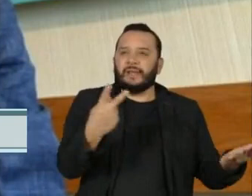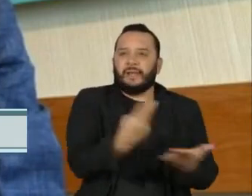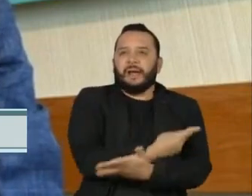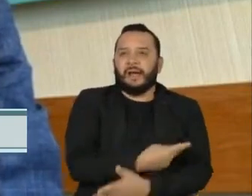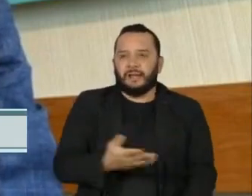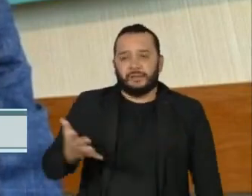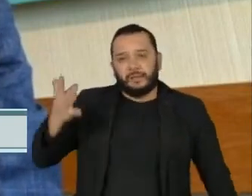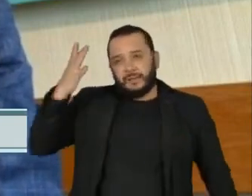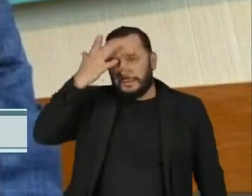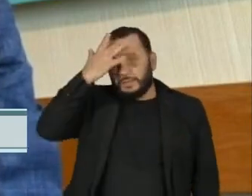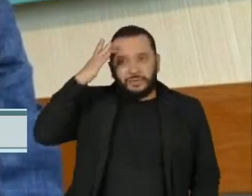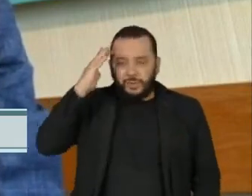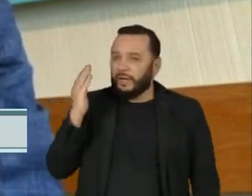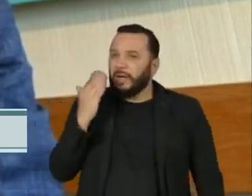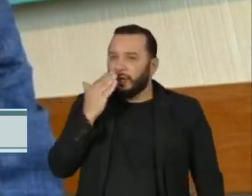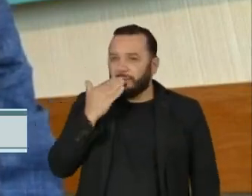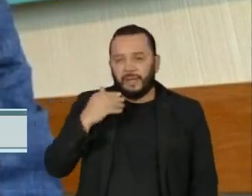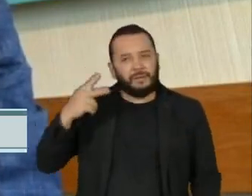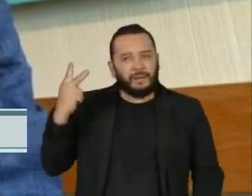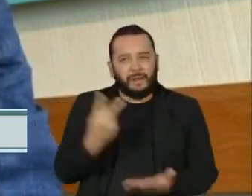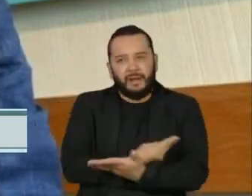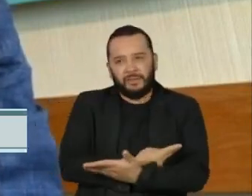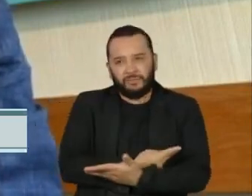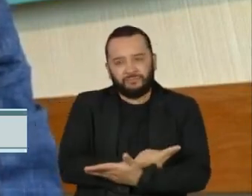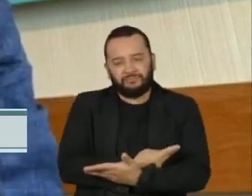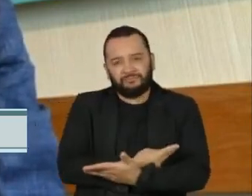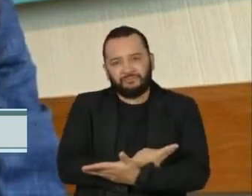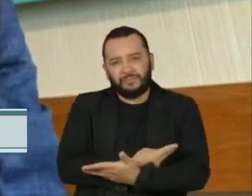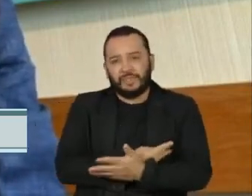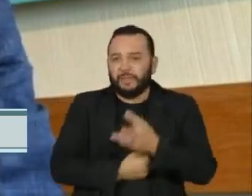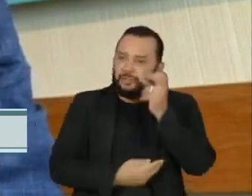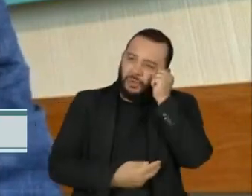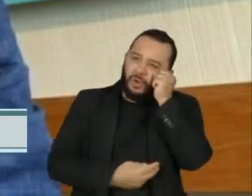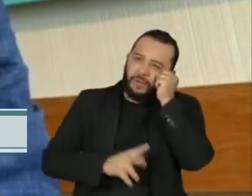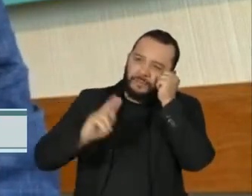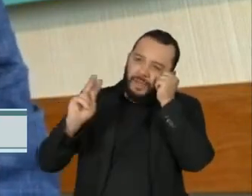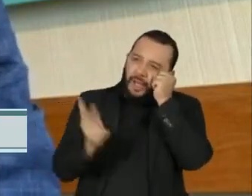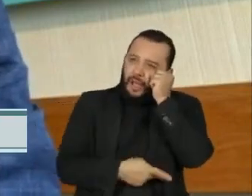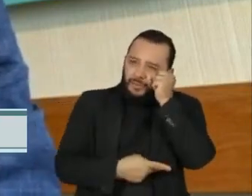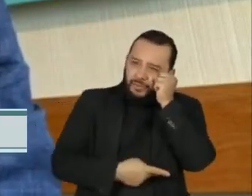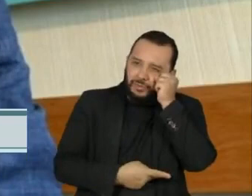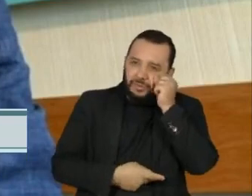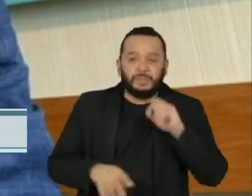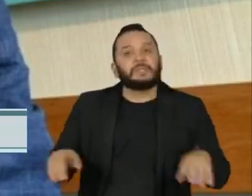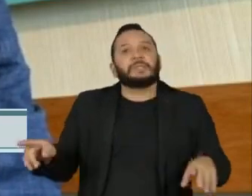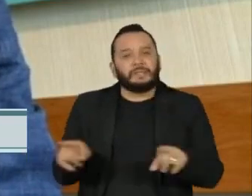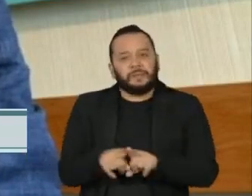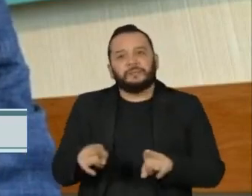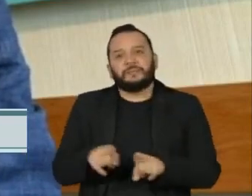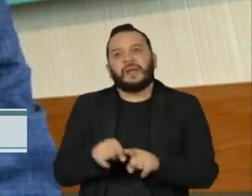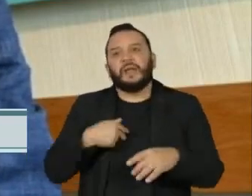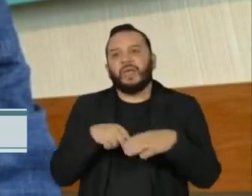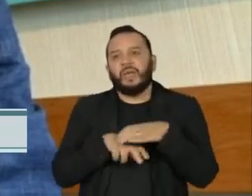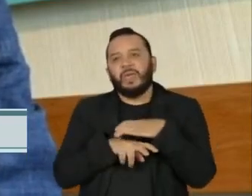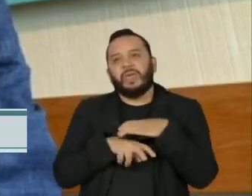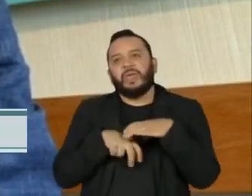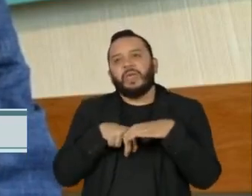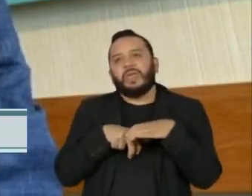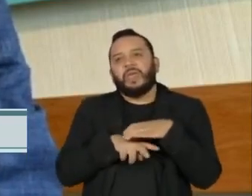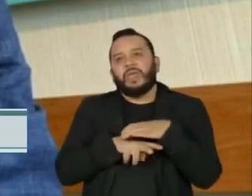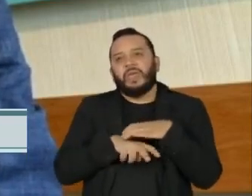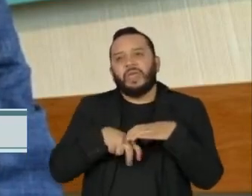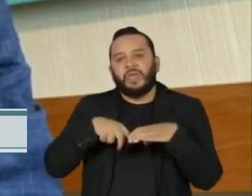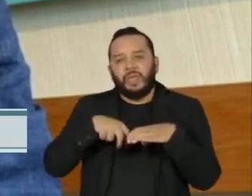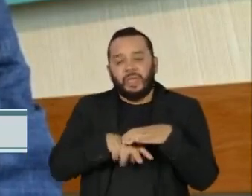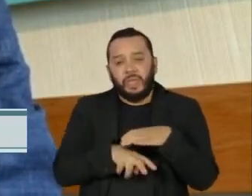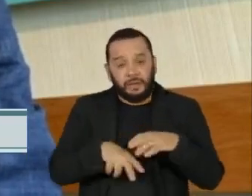repito, se alimentam mal, dormem mal e são sedentárias. E com